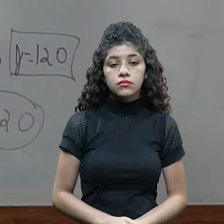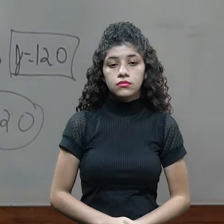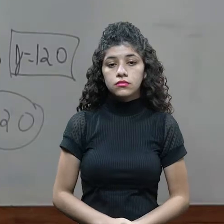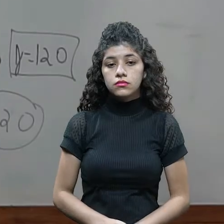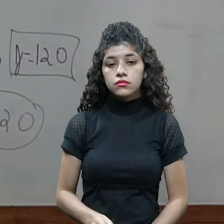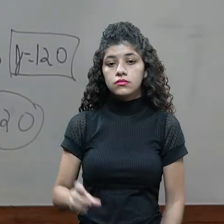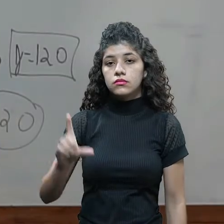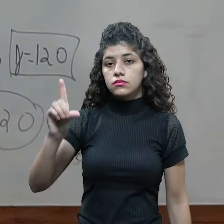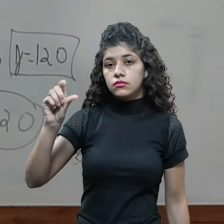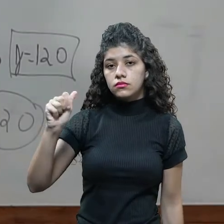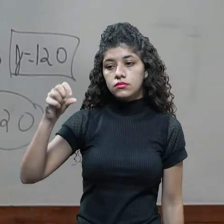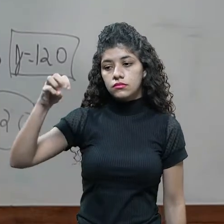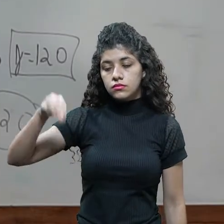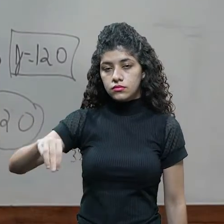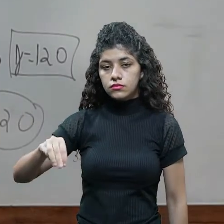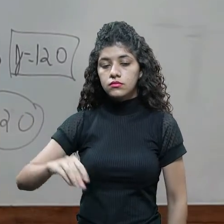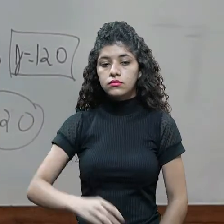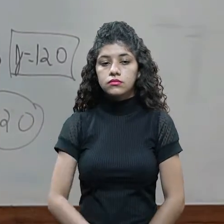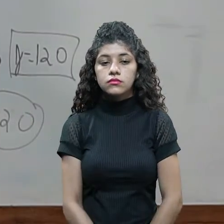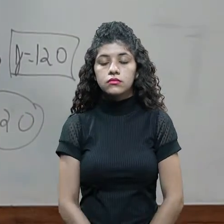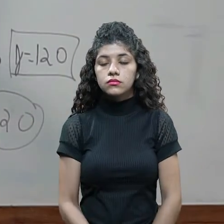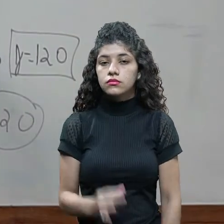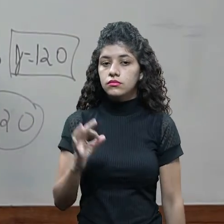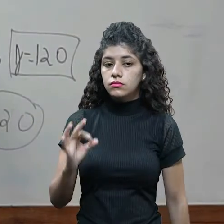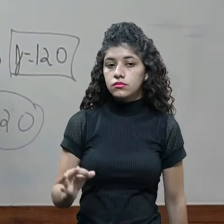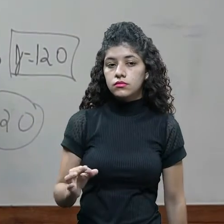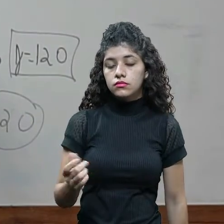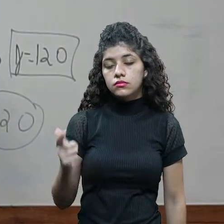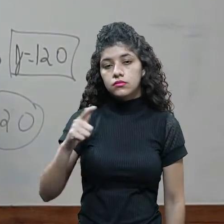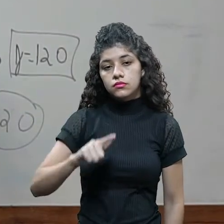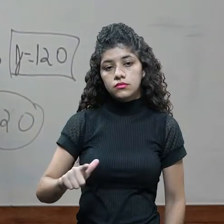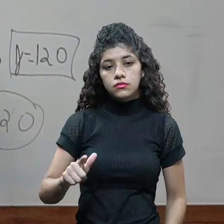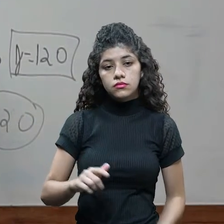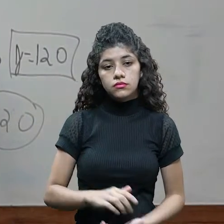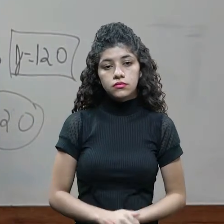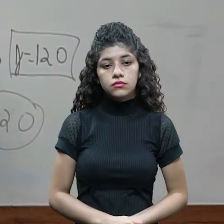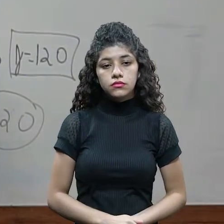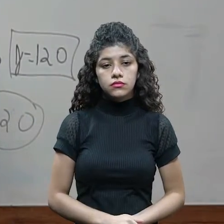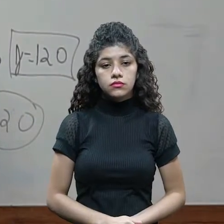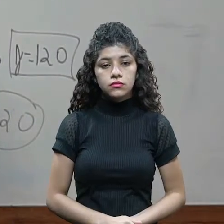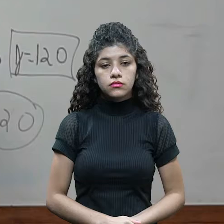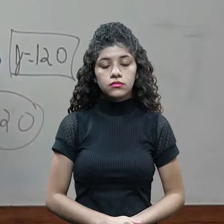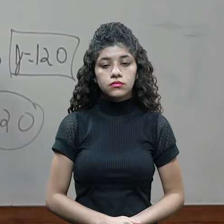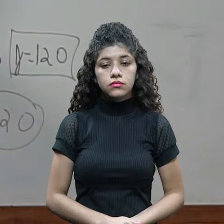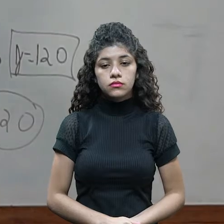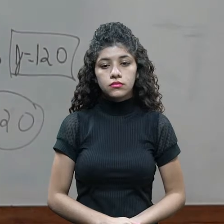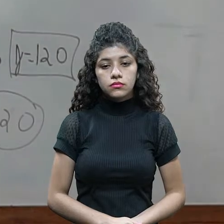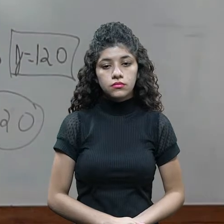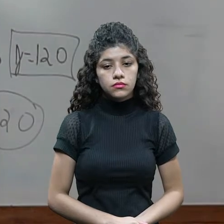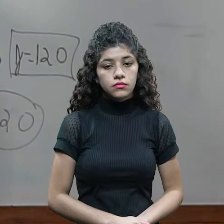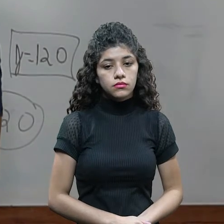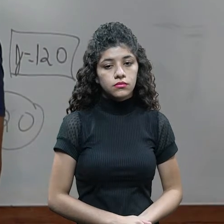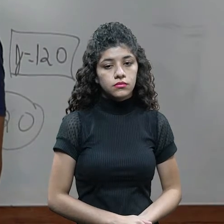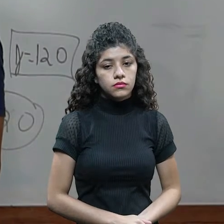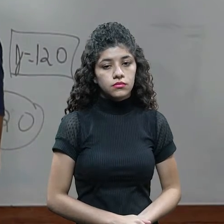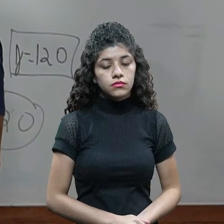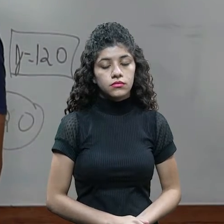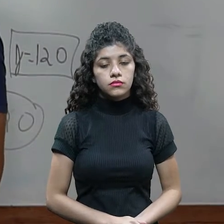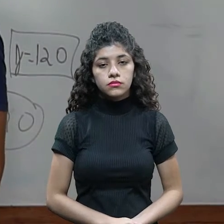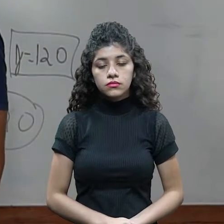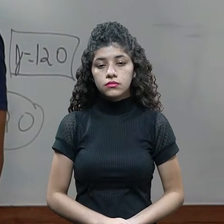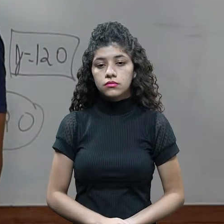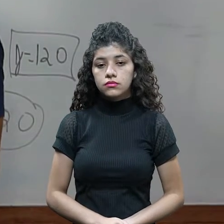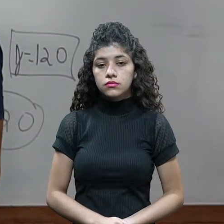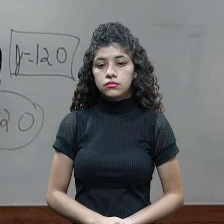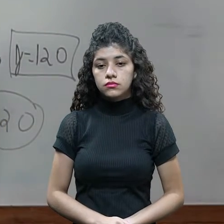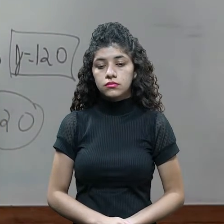2.500 decâmetros, correto? Então, repetindo, eu botei o 5 com a vírgula no quilômetro, o 2 ao lado e fui colocando 0 até chegar no